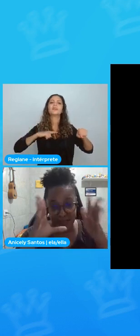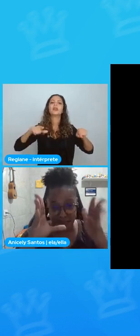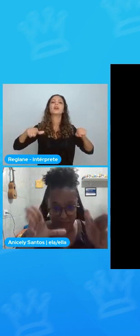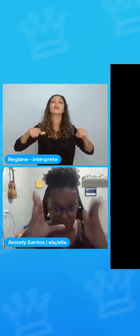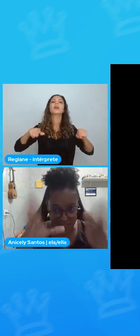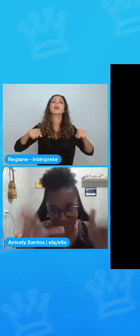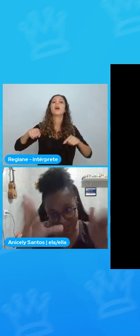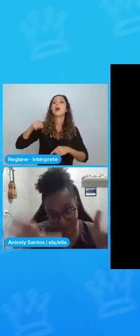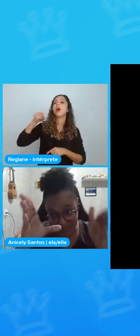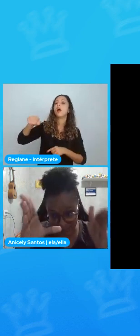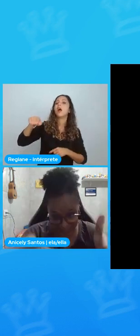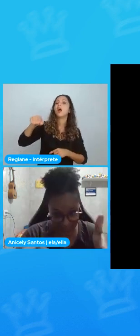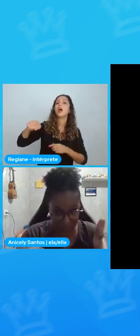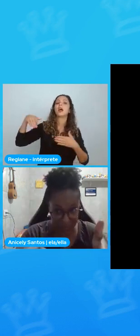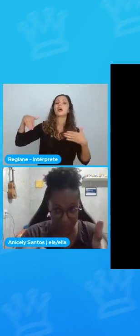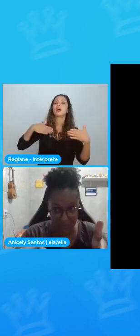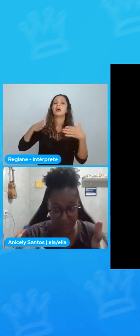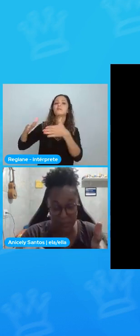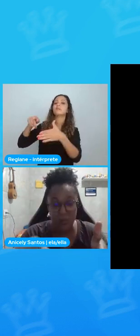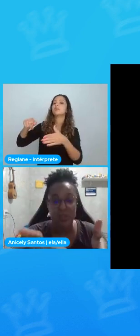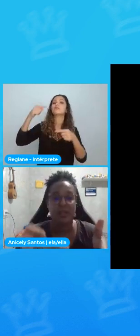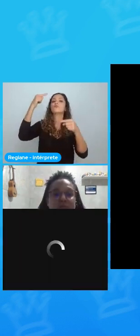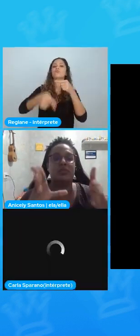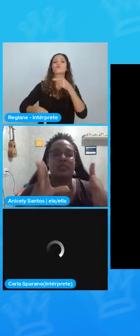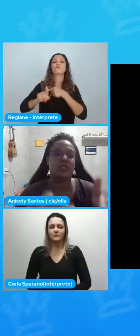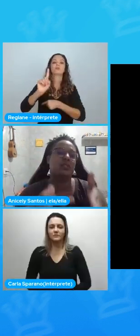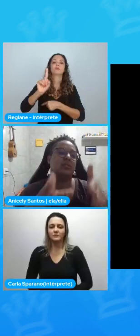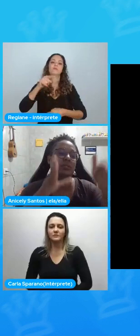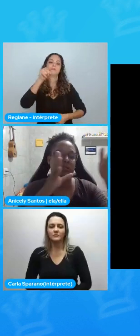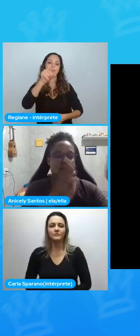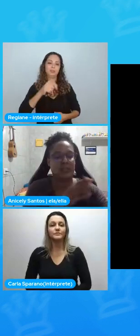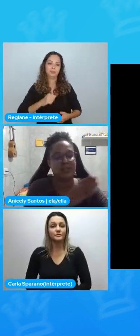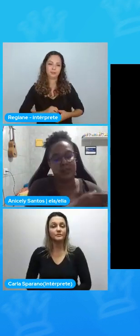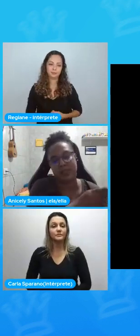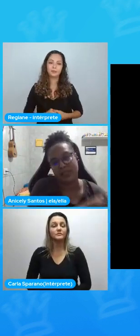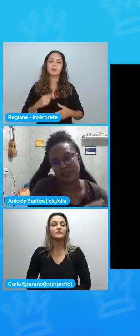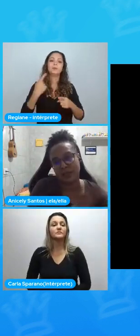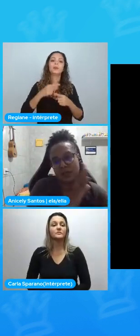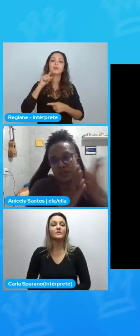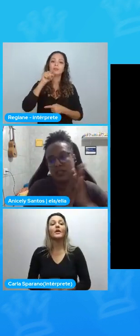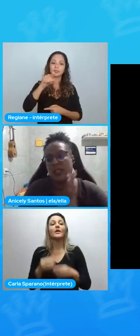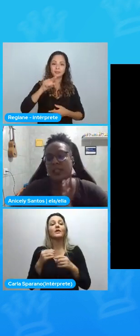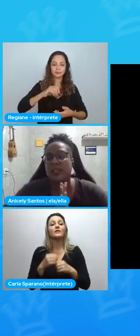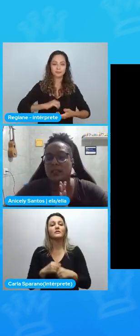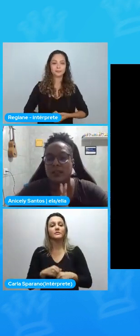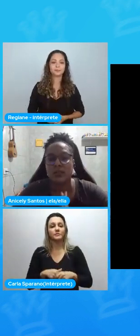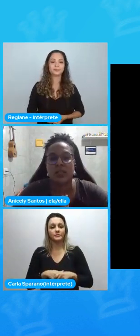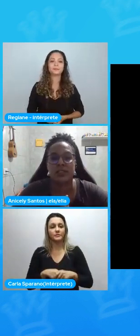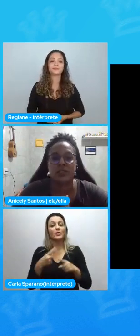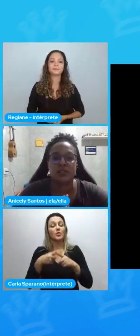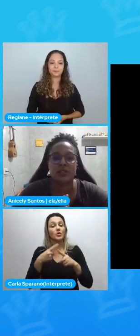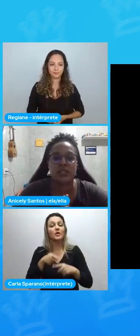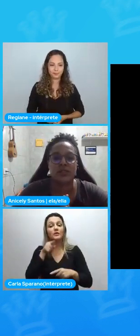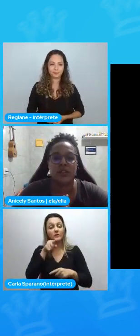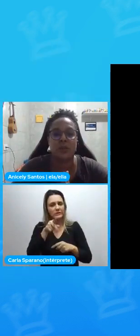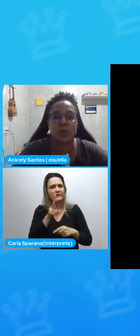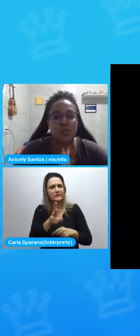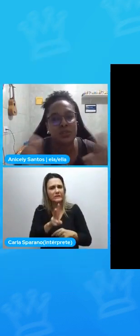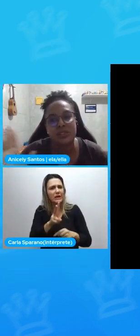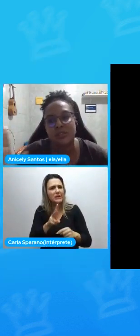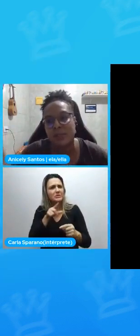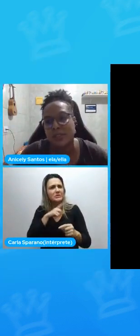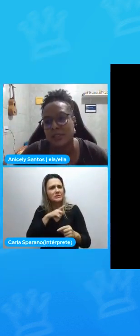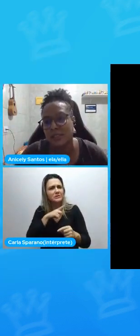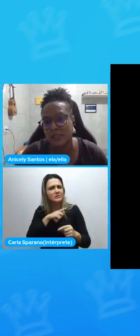Esse caminho. E essa coisa aqui. é para você. Porque você está condicionado. A sempre ter essa coisa. E isso. A gente consegue ver.